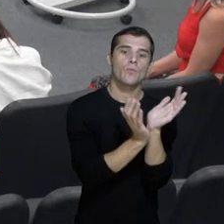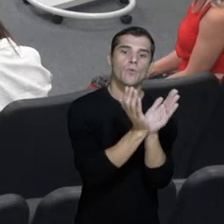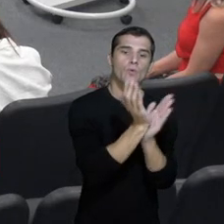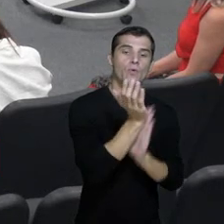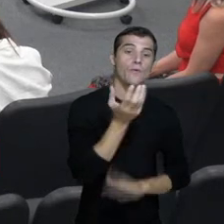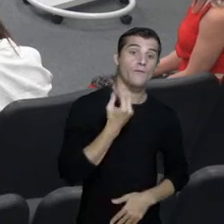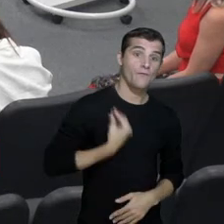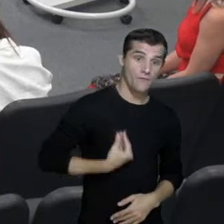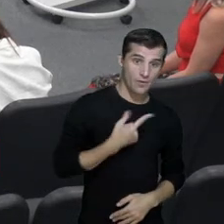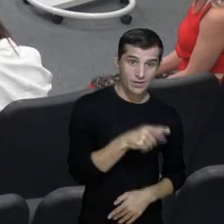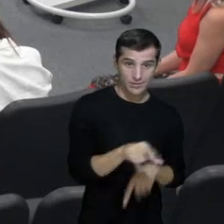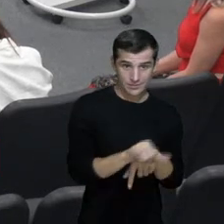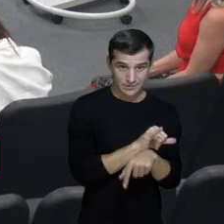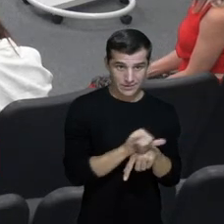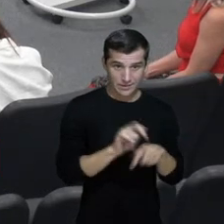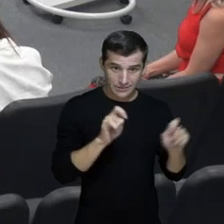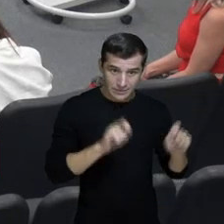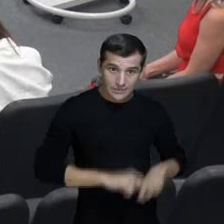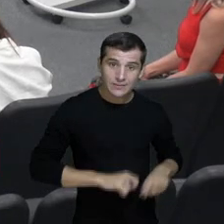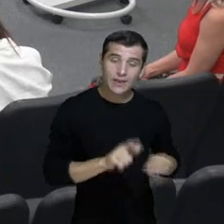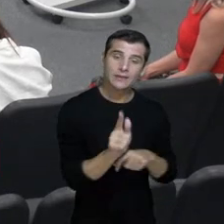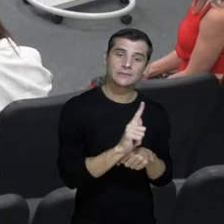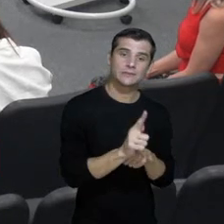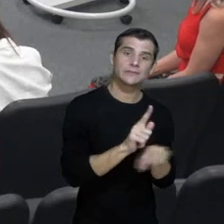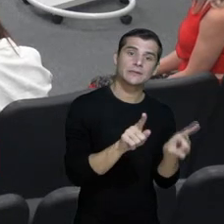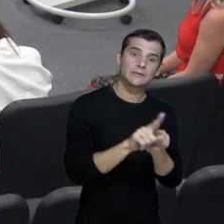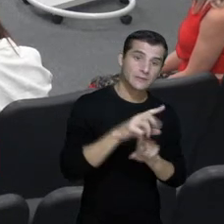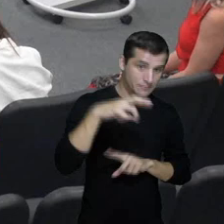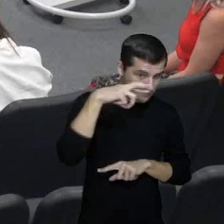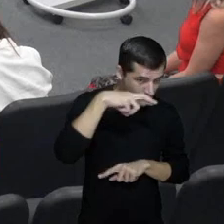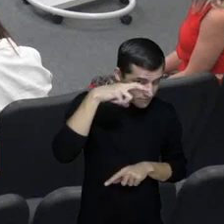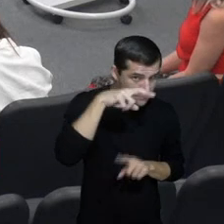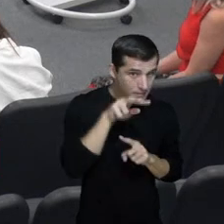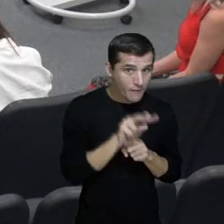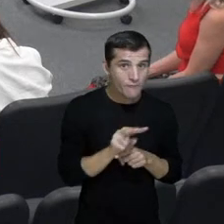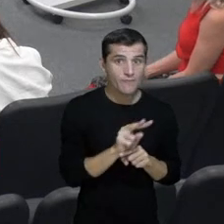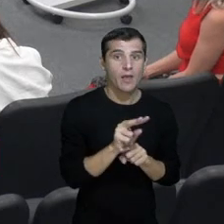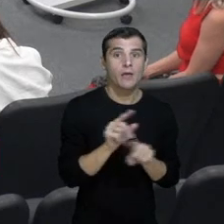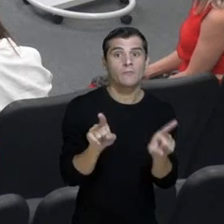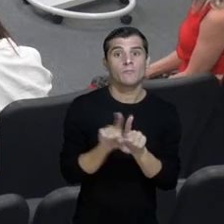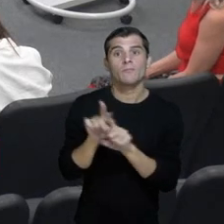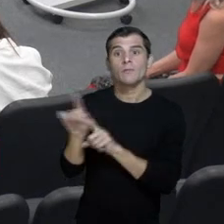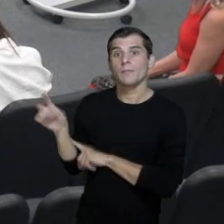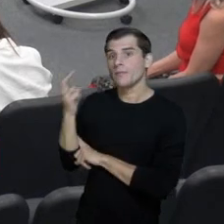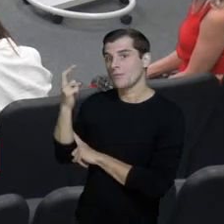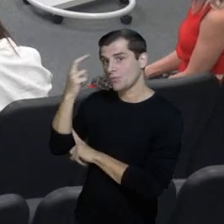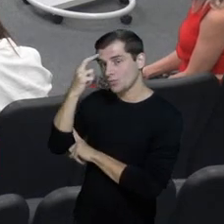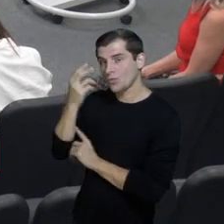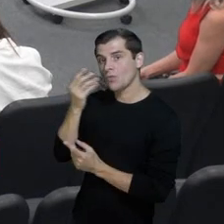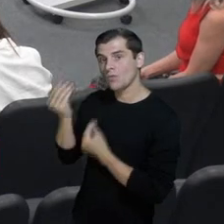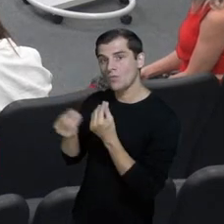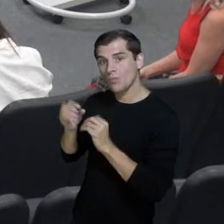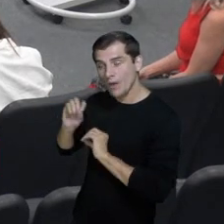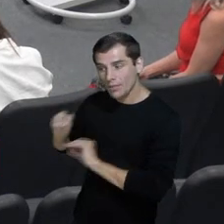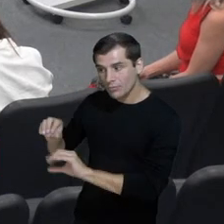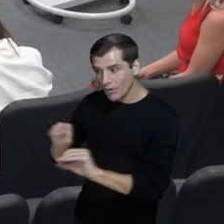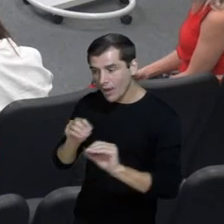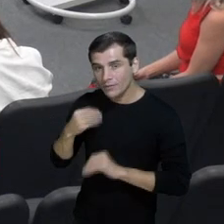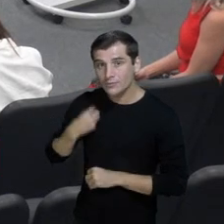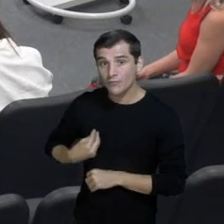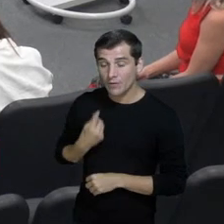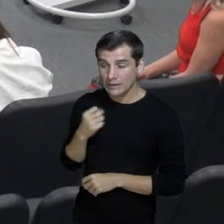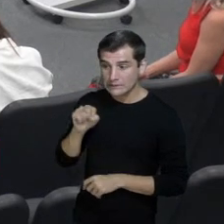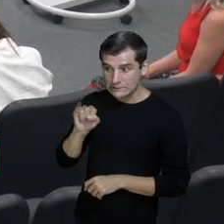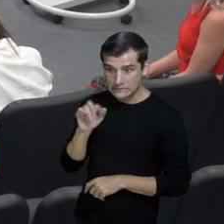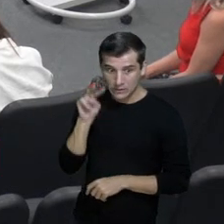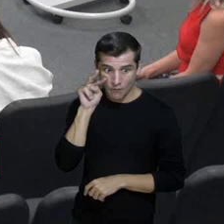também de gestão e fiscalização e no aspecto cultural a educação que já foi falado aqui inúmeras vezes se eu estou vendo que você está fazendo errado eu não